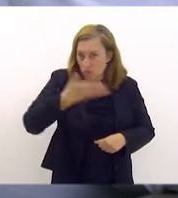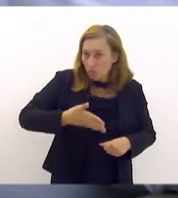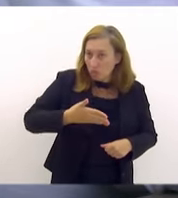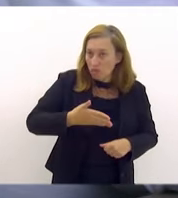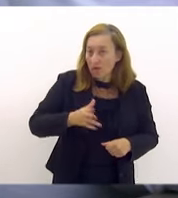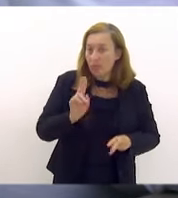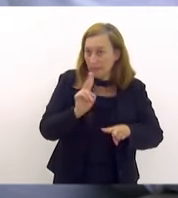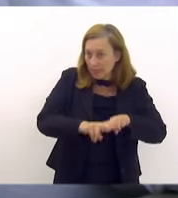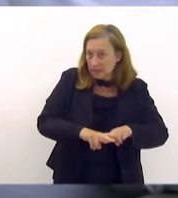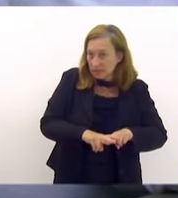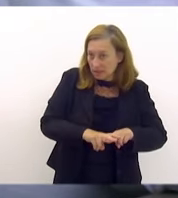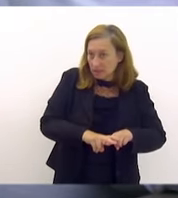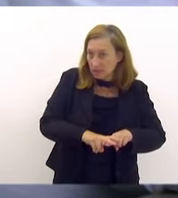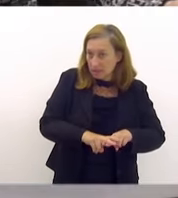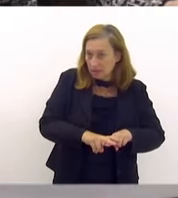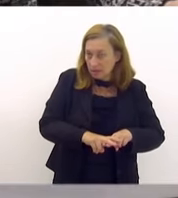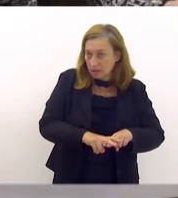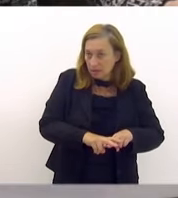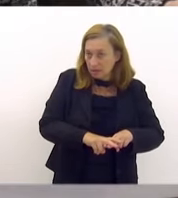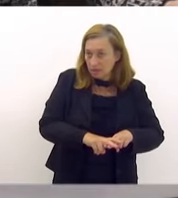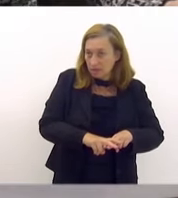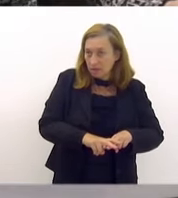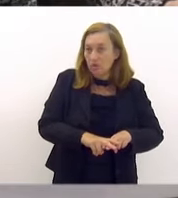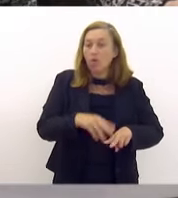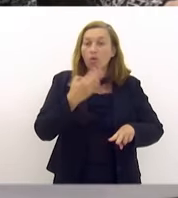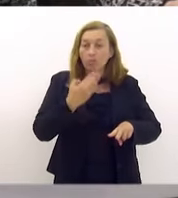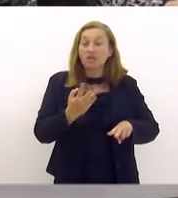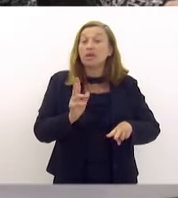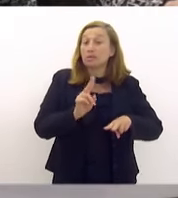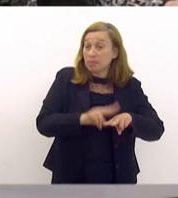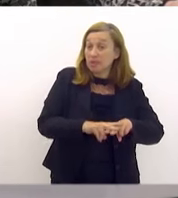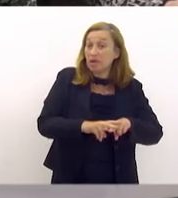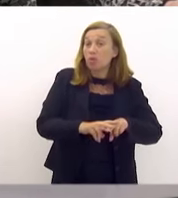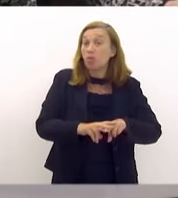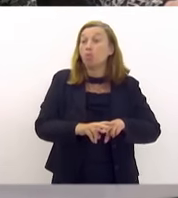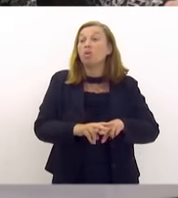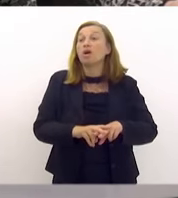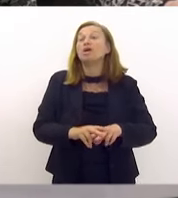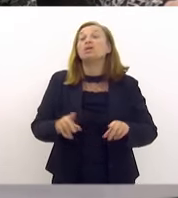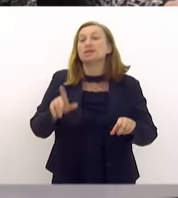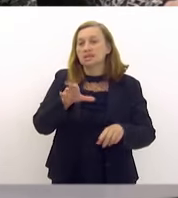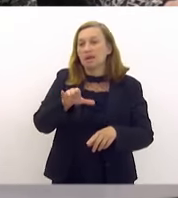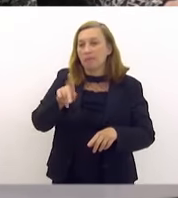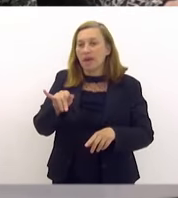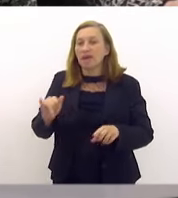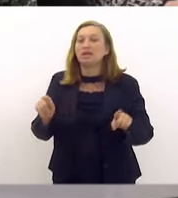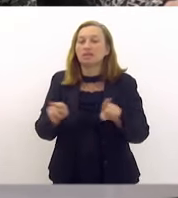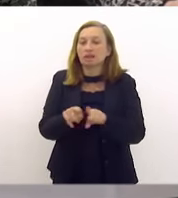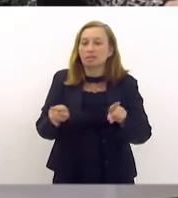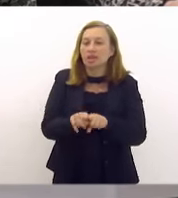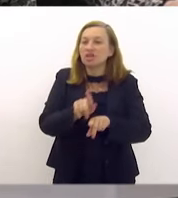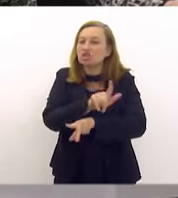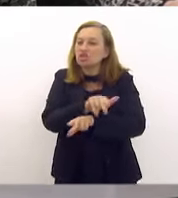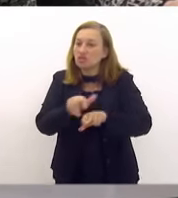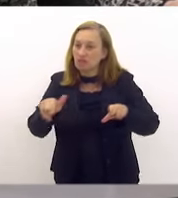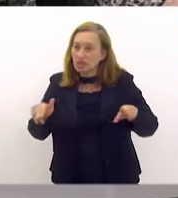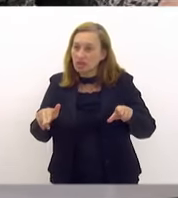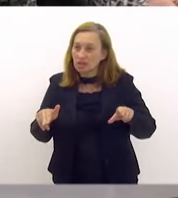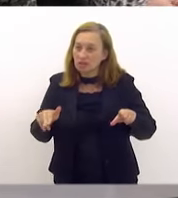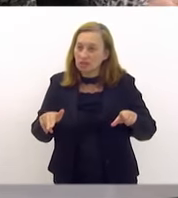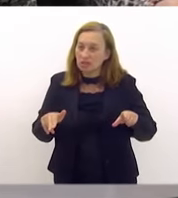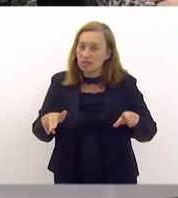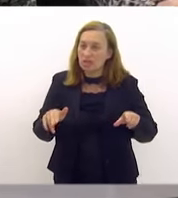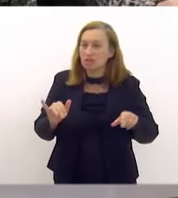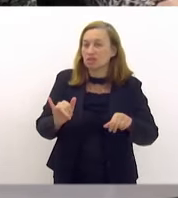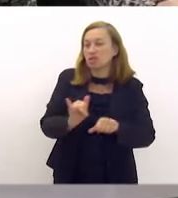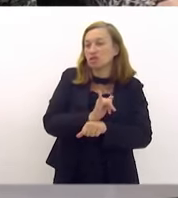apreender ou decretar a prisão ou sugerir a prisão de alguma pessoa esta CPI também vem com diferentes indícios de